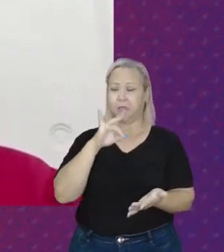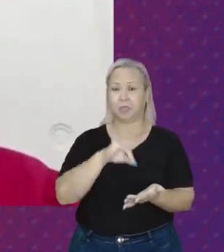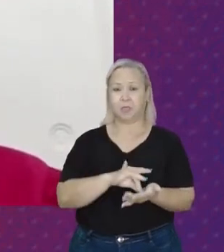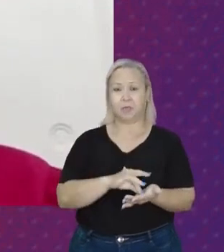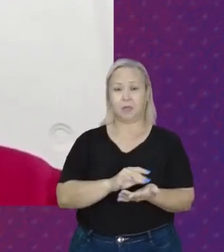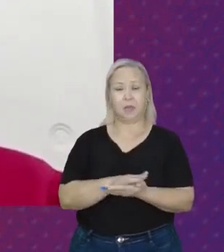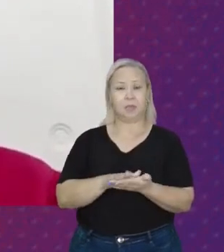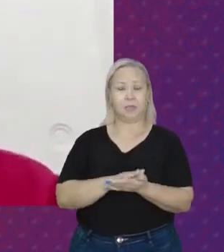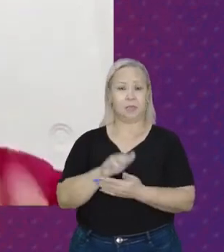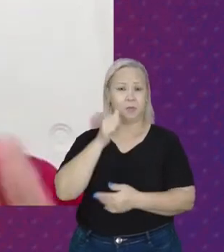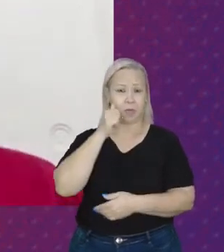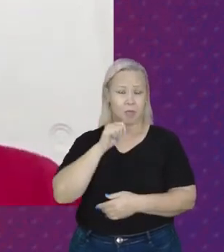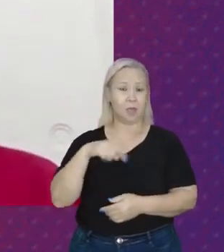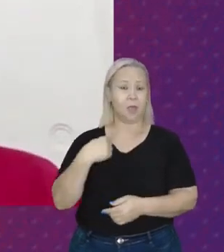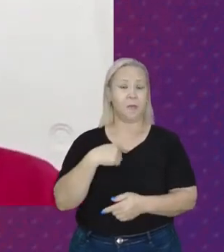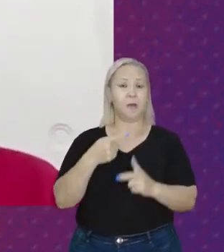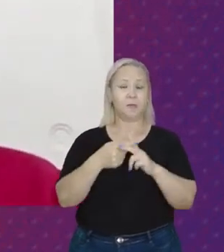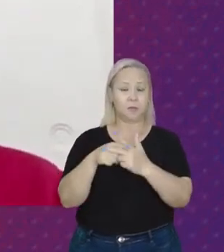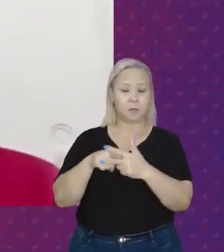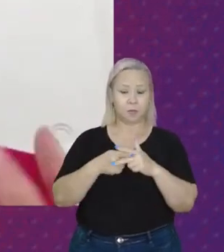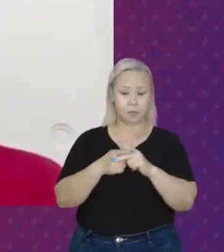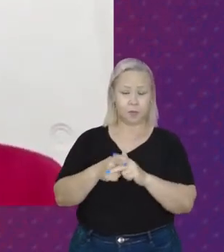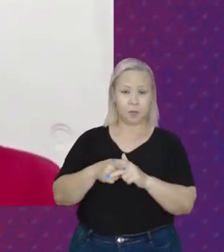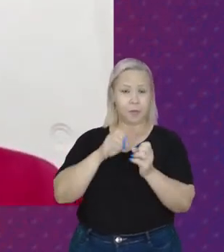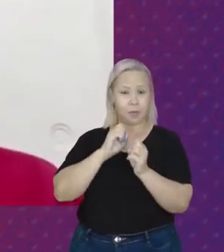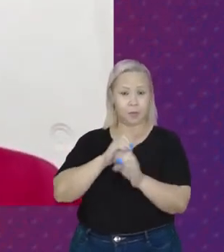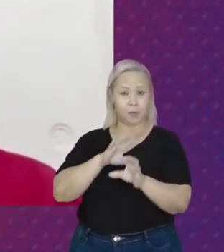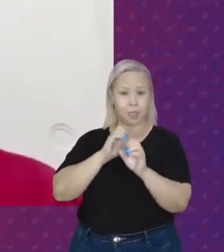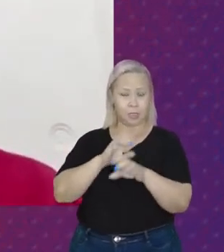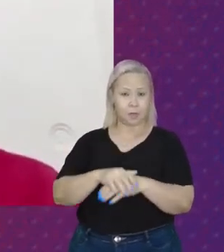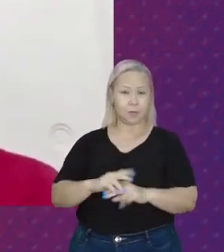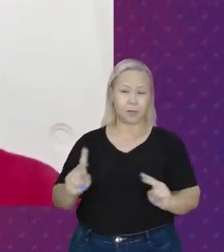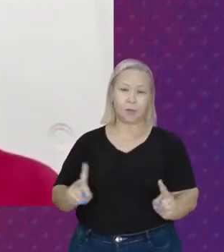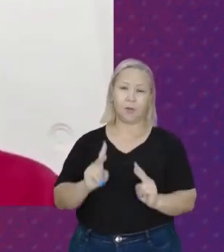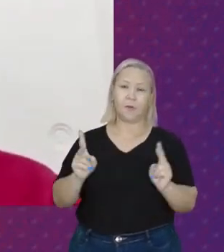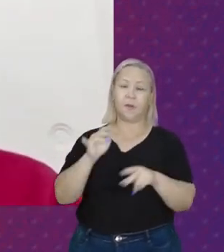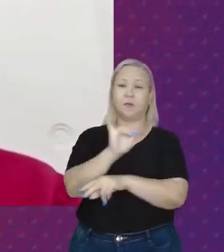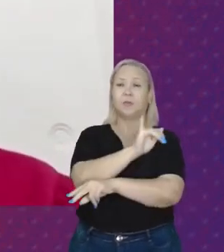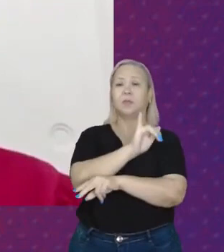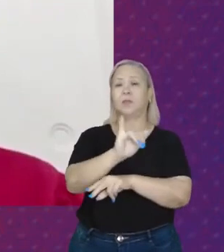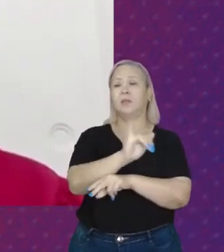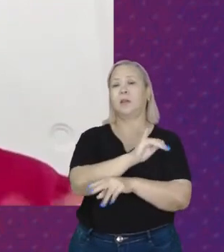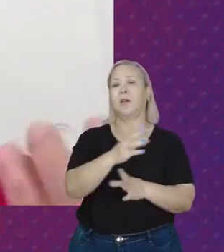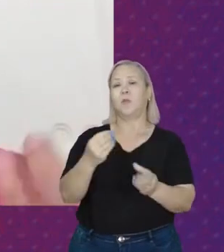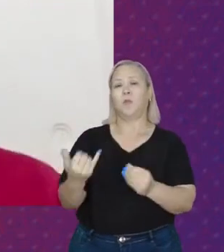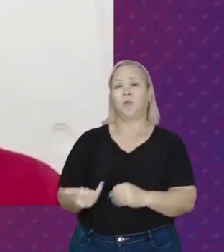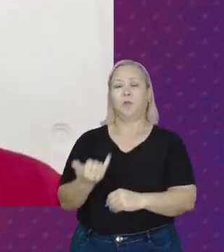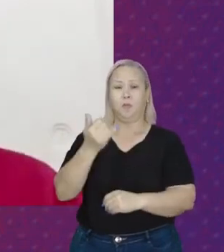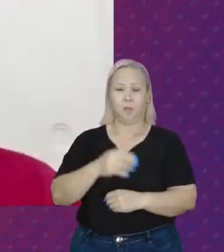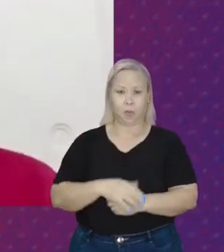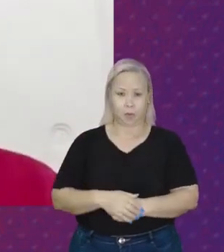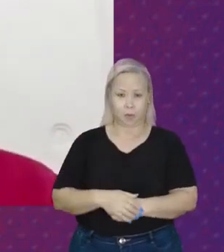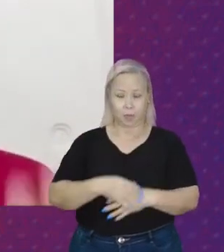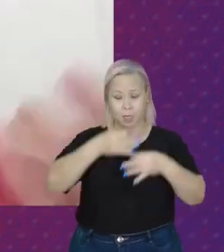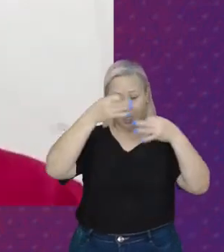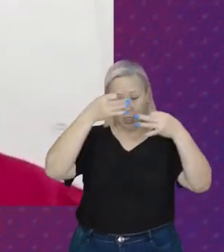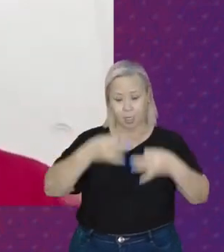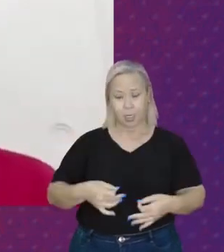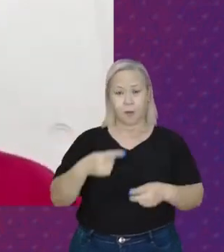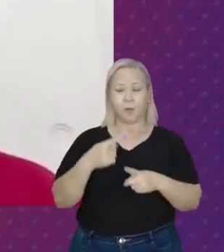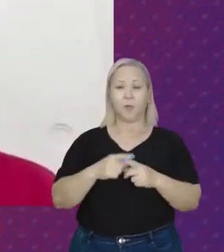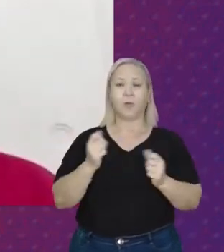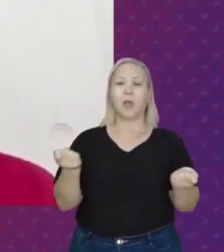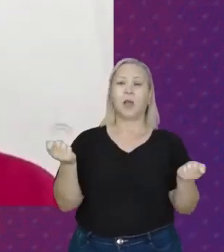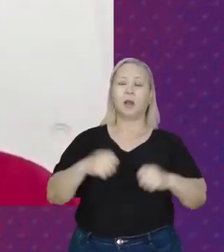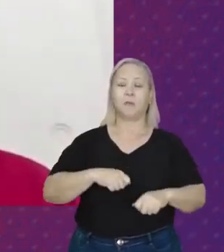esse equipamento, a educação, ela tem um valor estratégico muito grande. Exatamente porque ela é